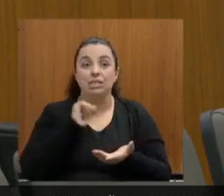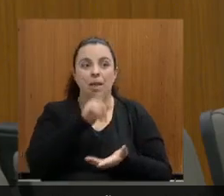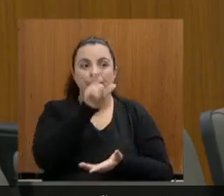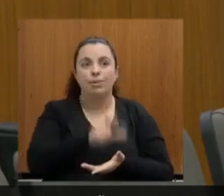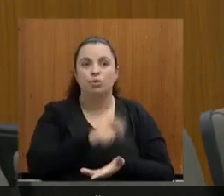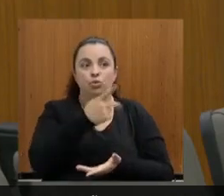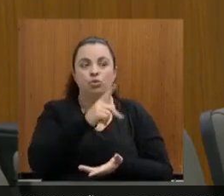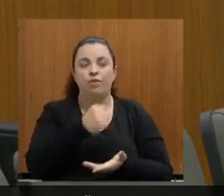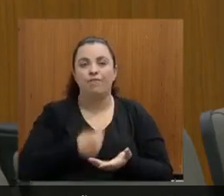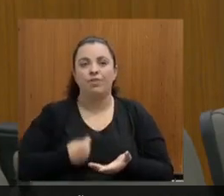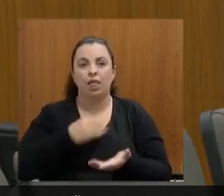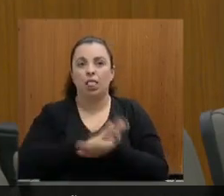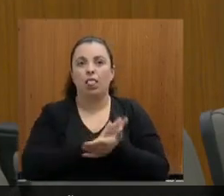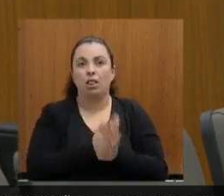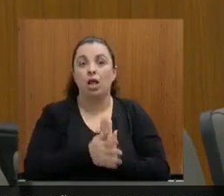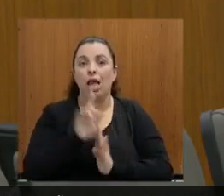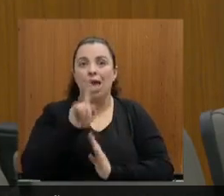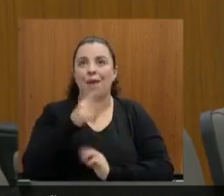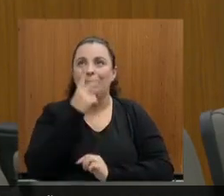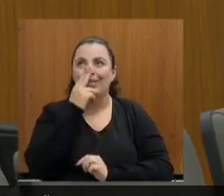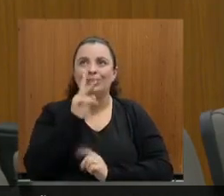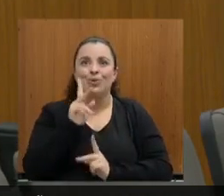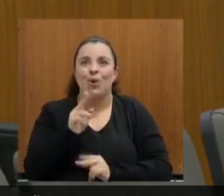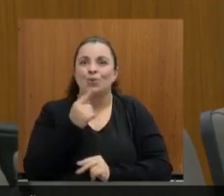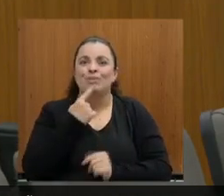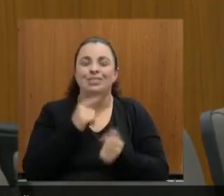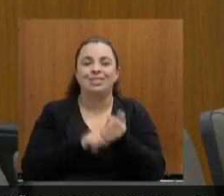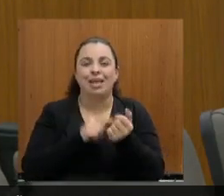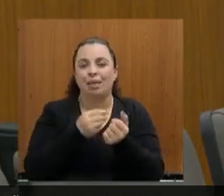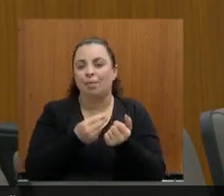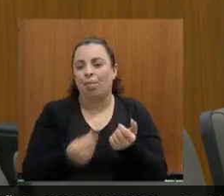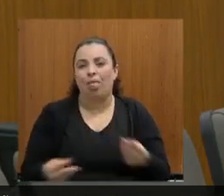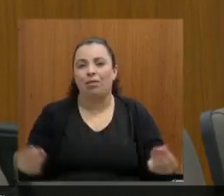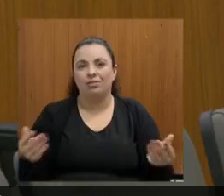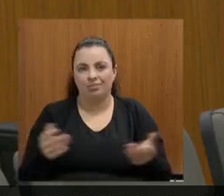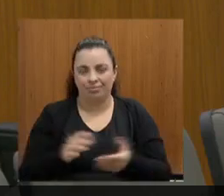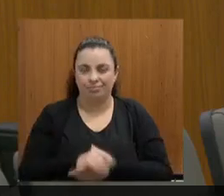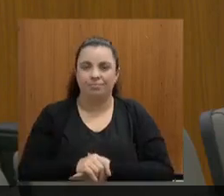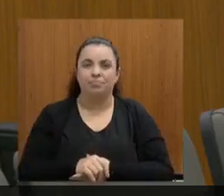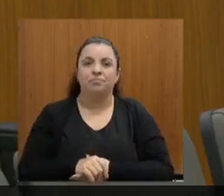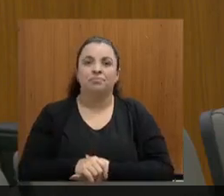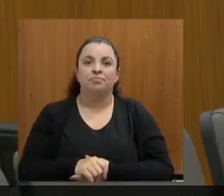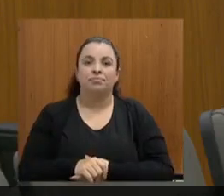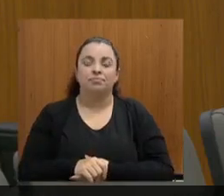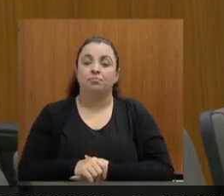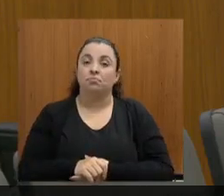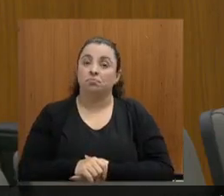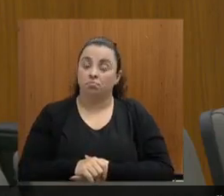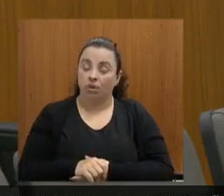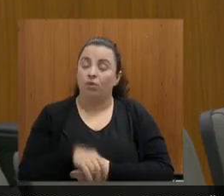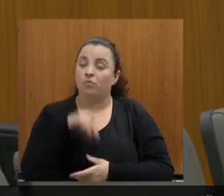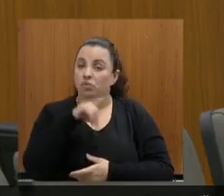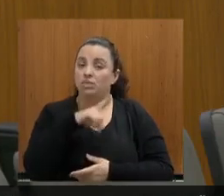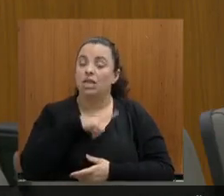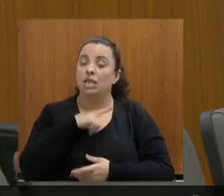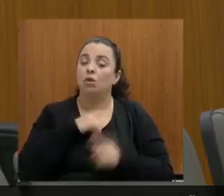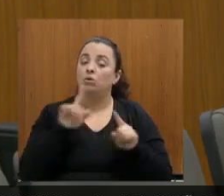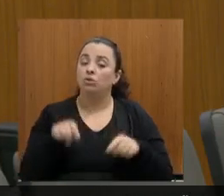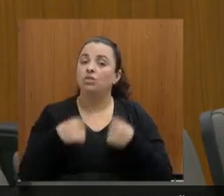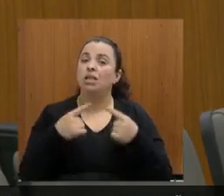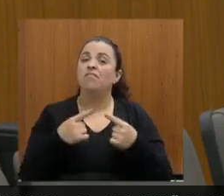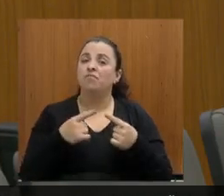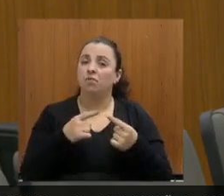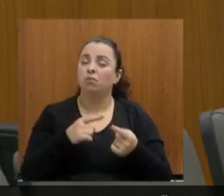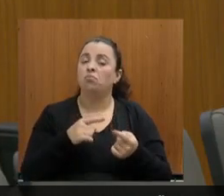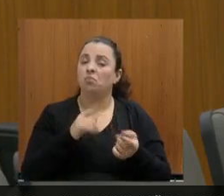mas eu queria dizer pro passar primeiro assim que você tem um grande desafio mesmo e o que não